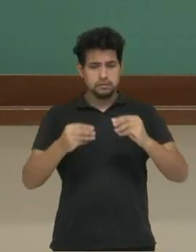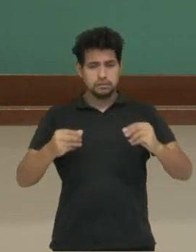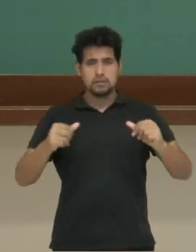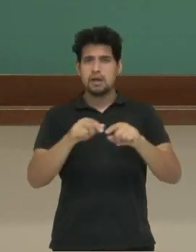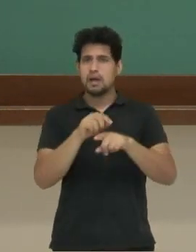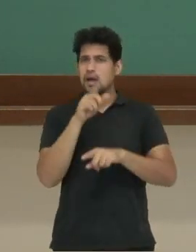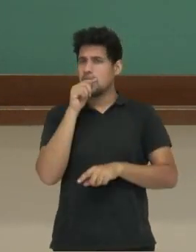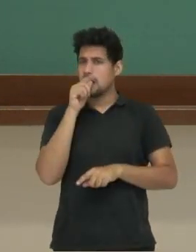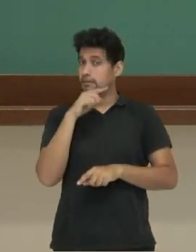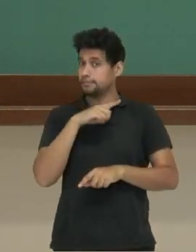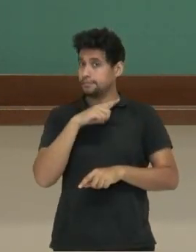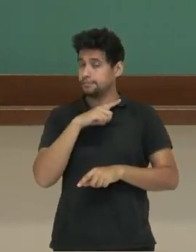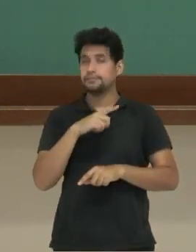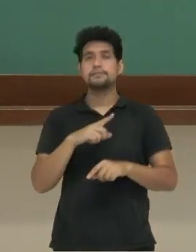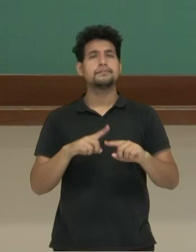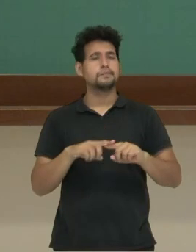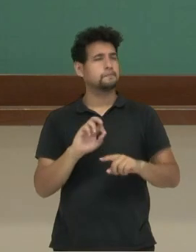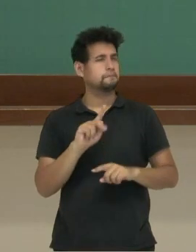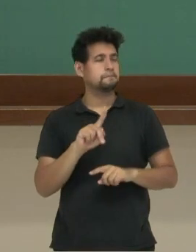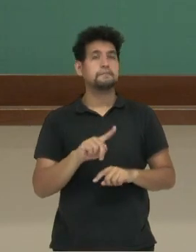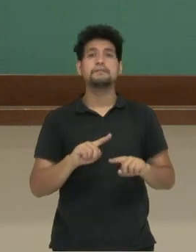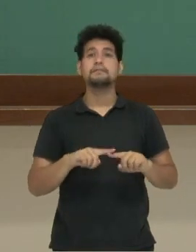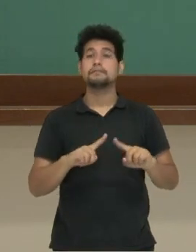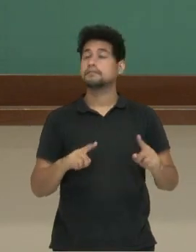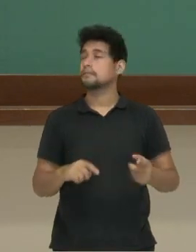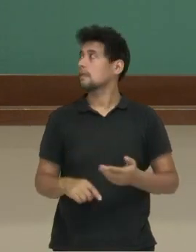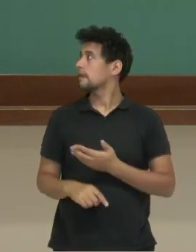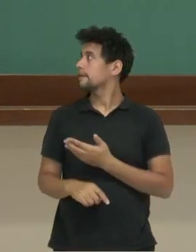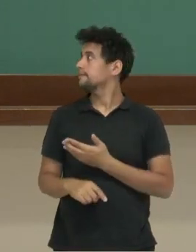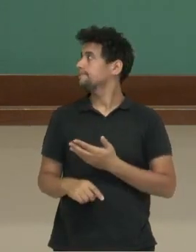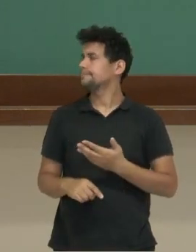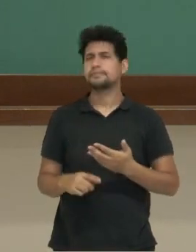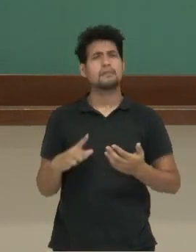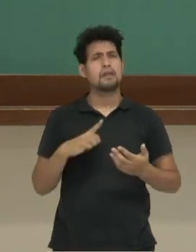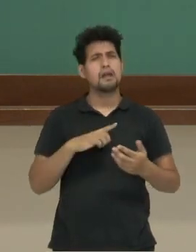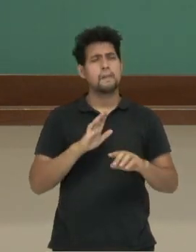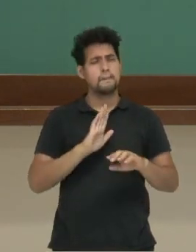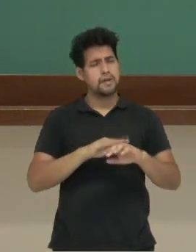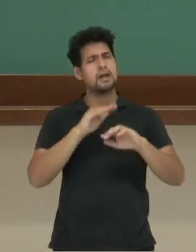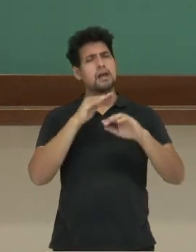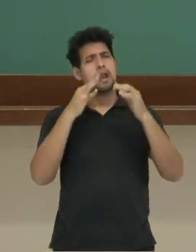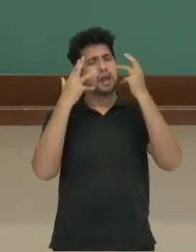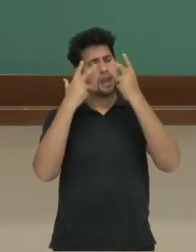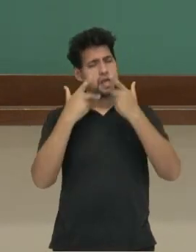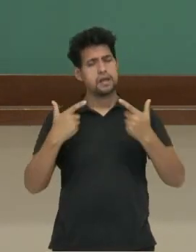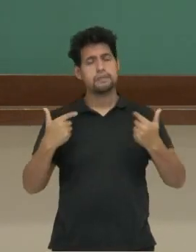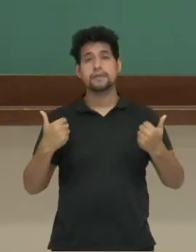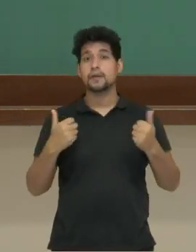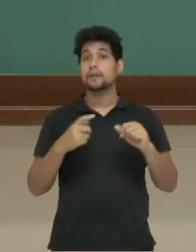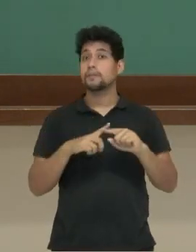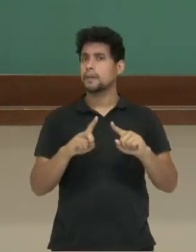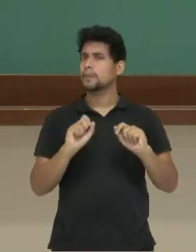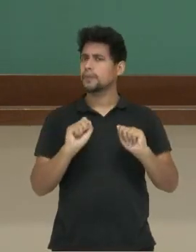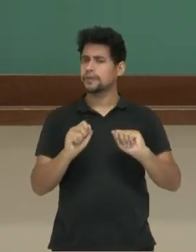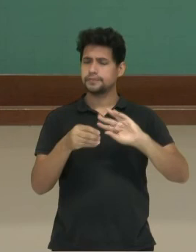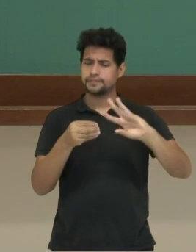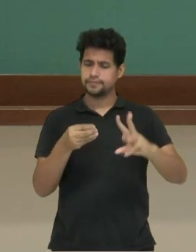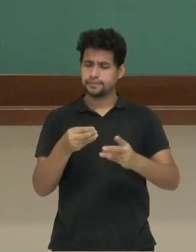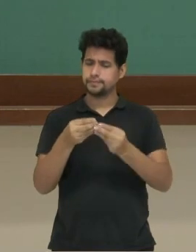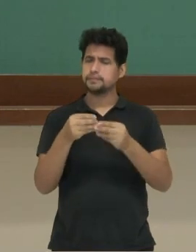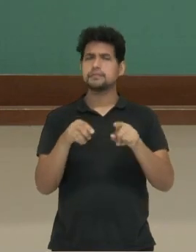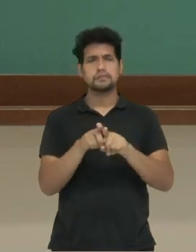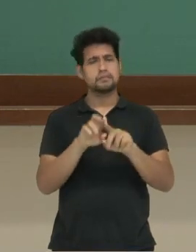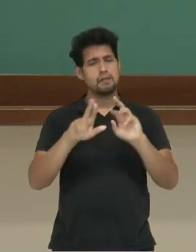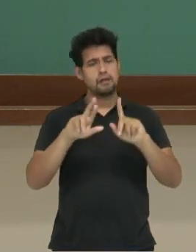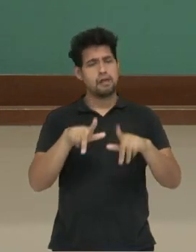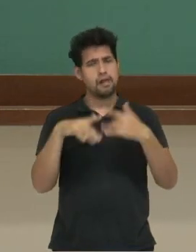no ambiente em que ele vive, certo? Aqui eu coloquei outros animais bioindicadores, mas você pode completar com esses outros